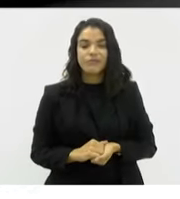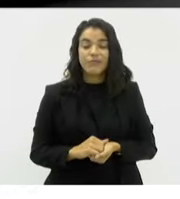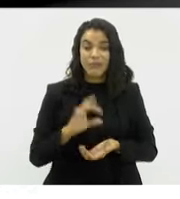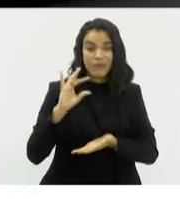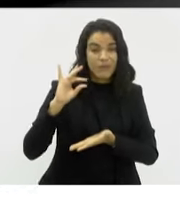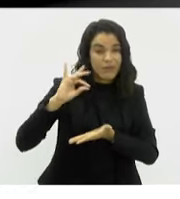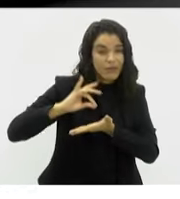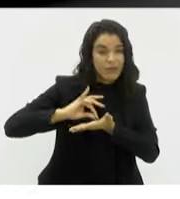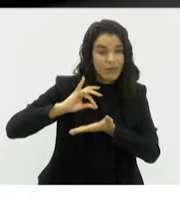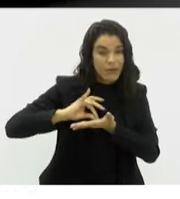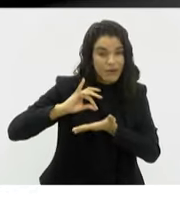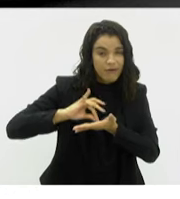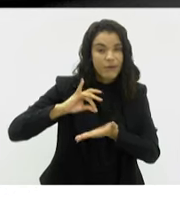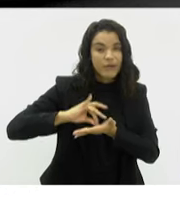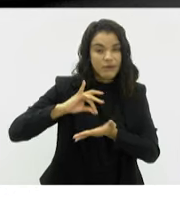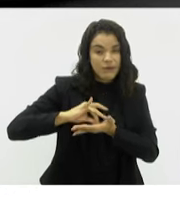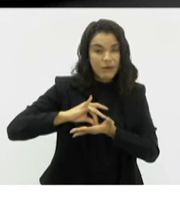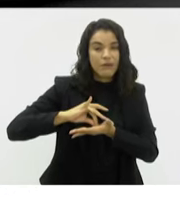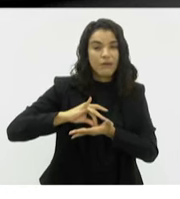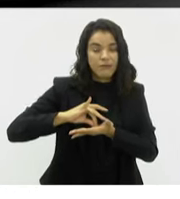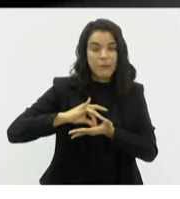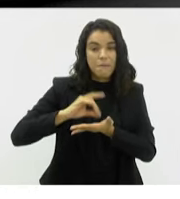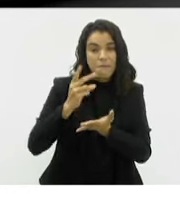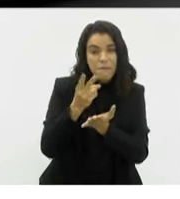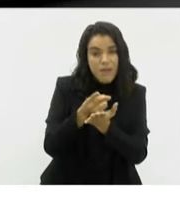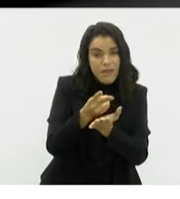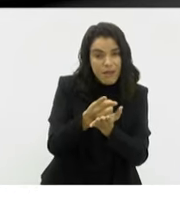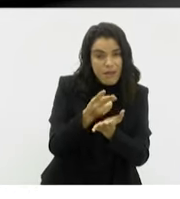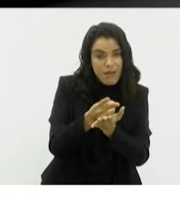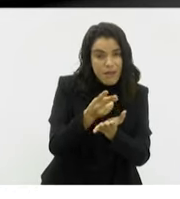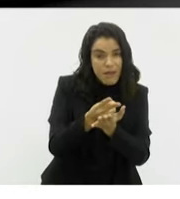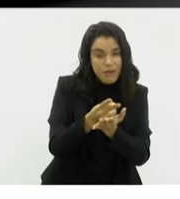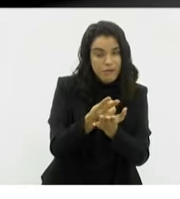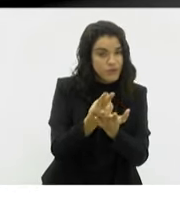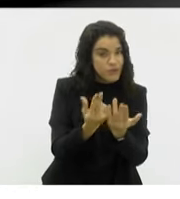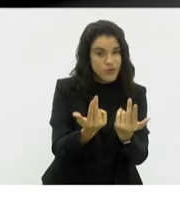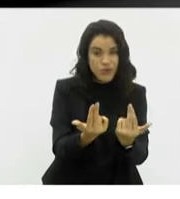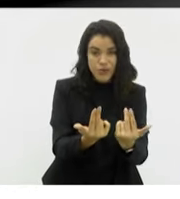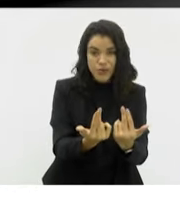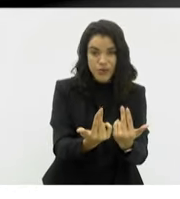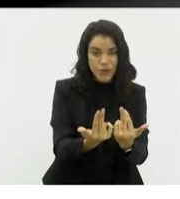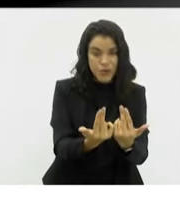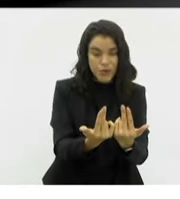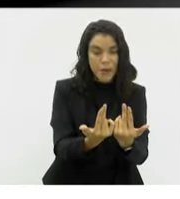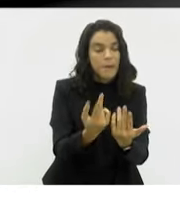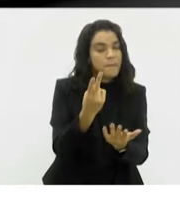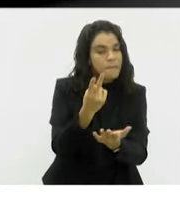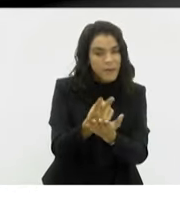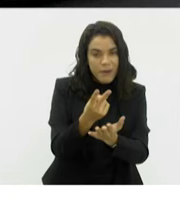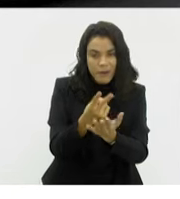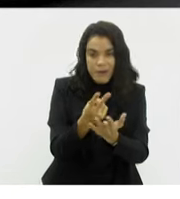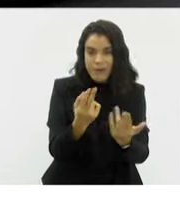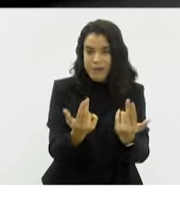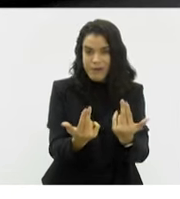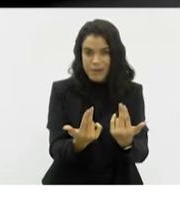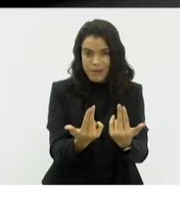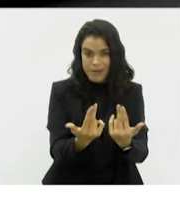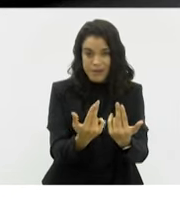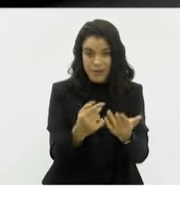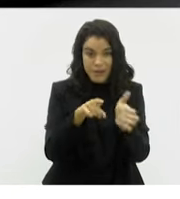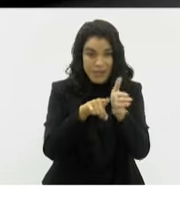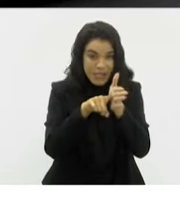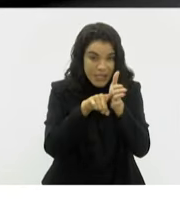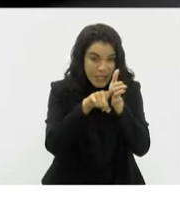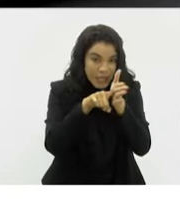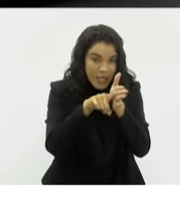verdade, né, mesmo a questão mesmo a questão da